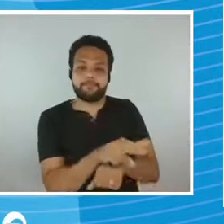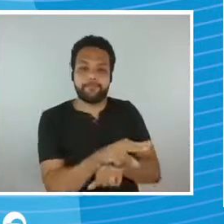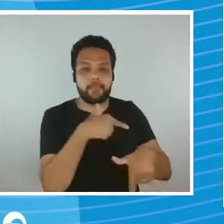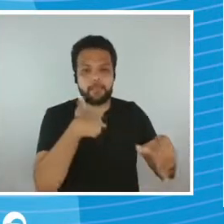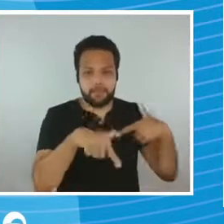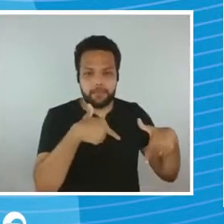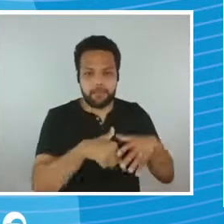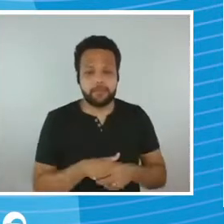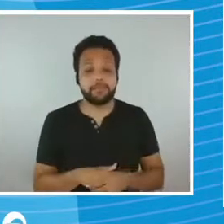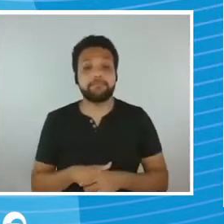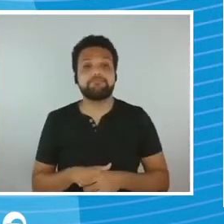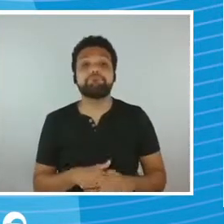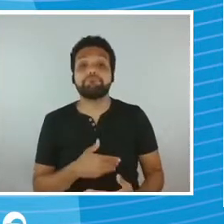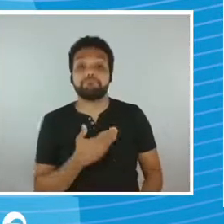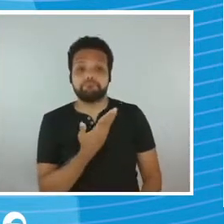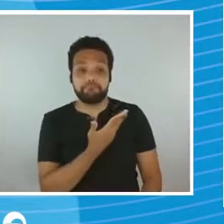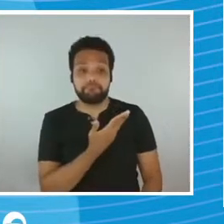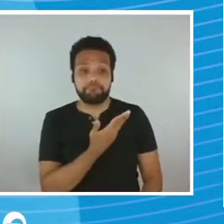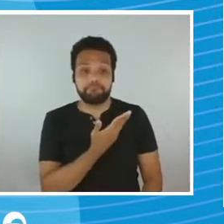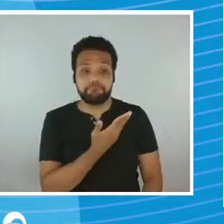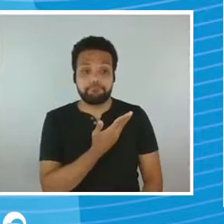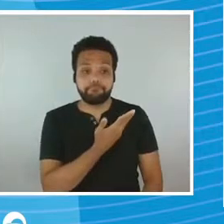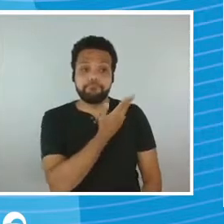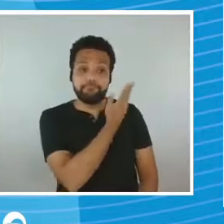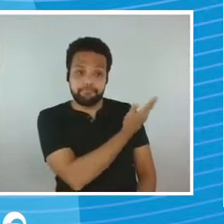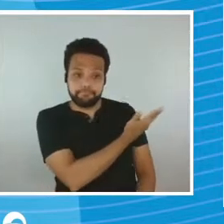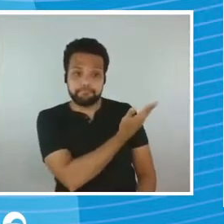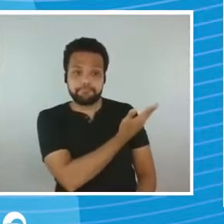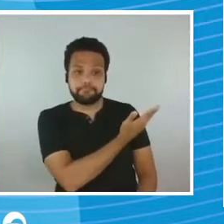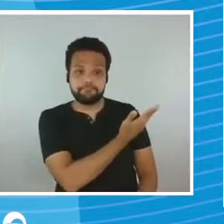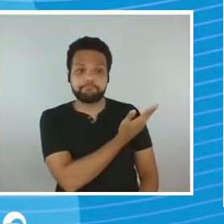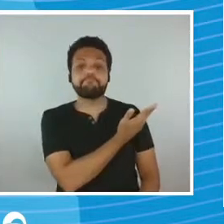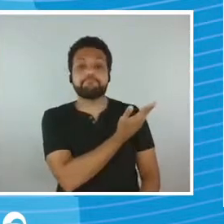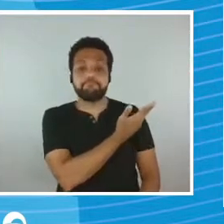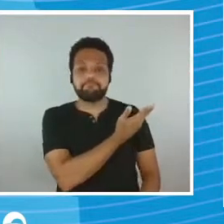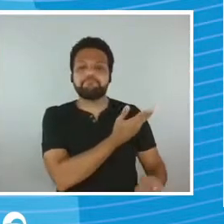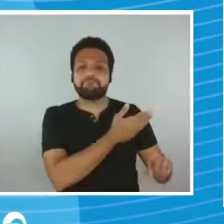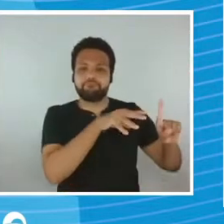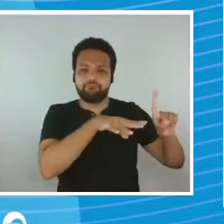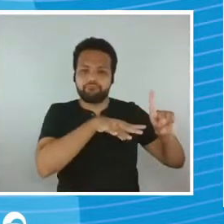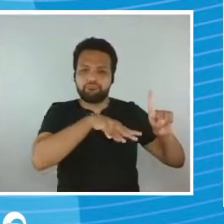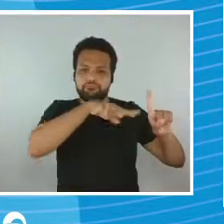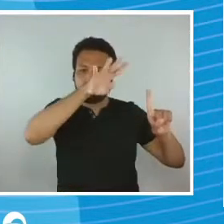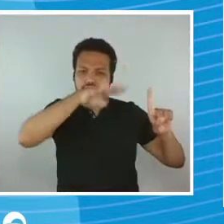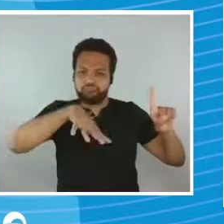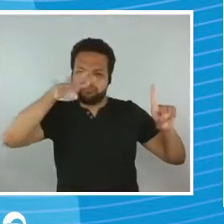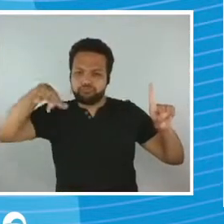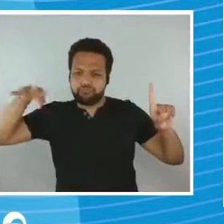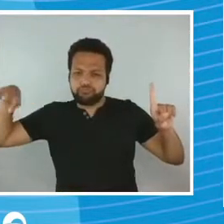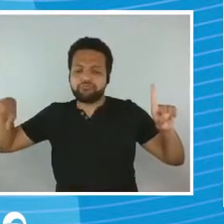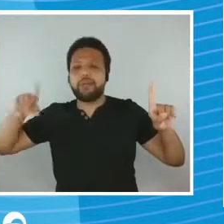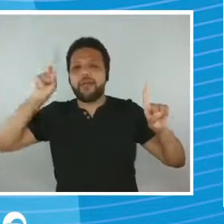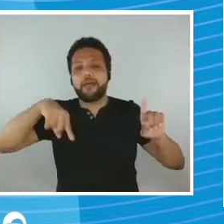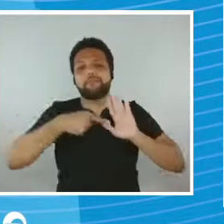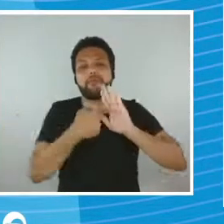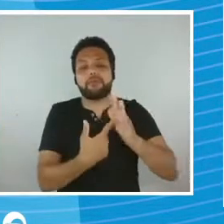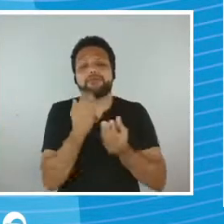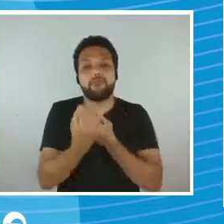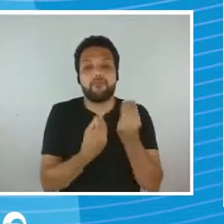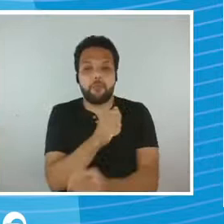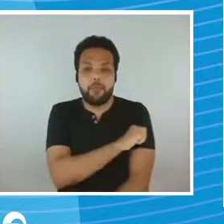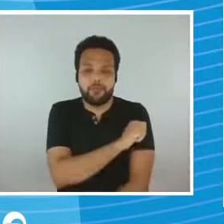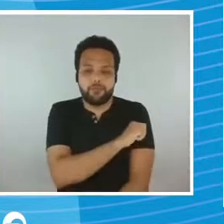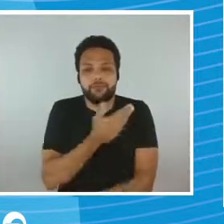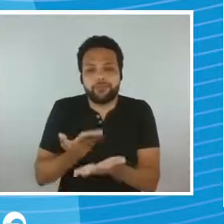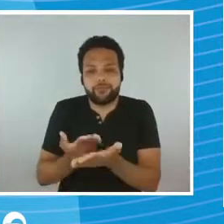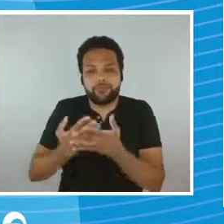desempenho dos estudantes em duas avaliações, em dois ciclos, 17 e 19, na matemática do Ceará para ensino médio. A gente tem